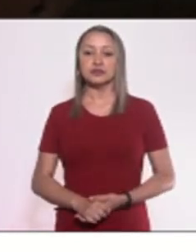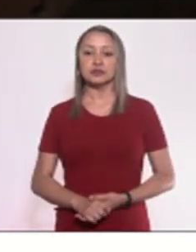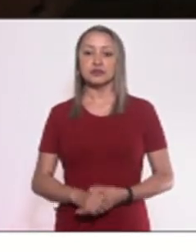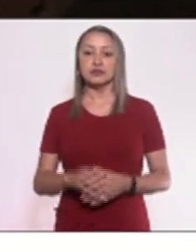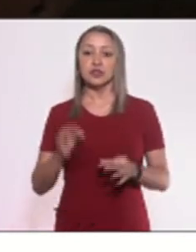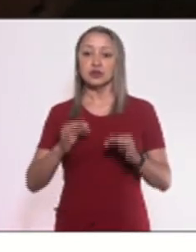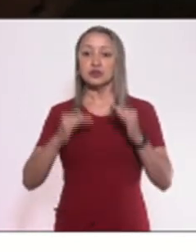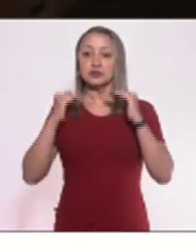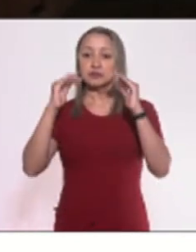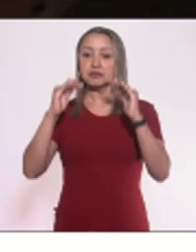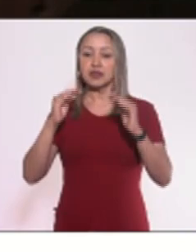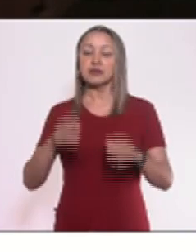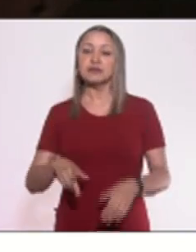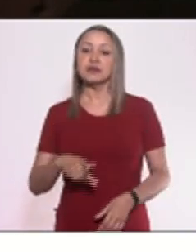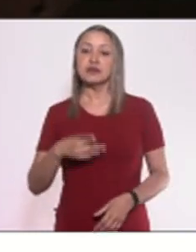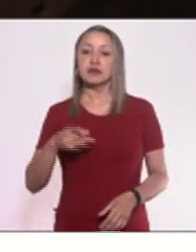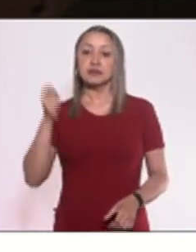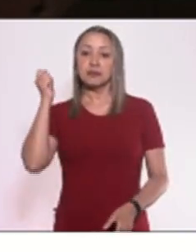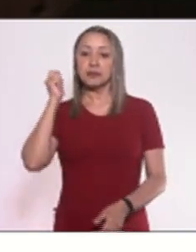condenado,